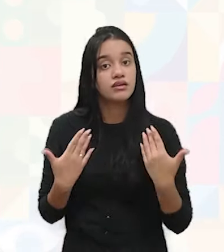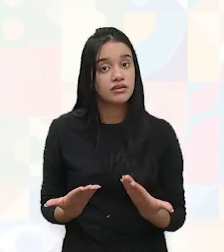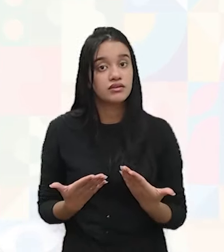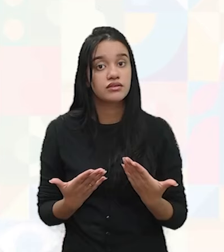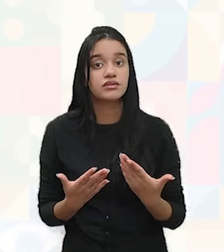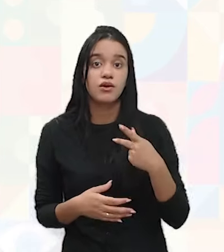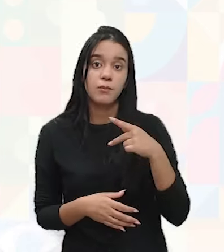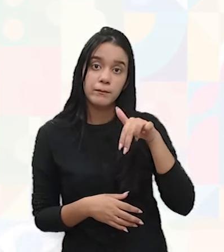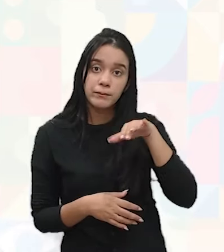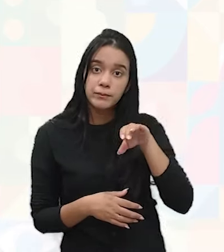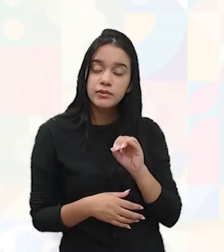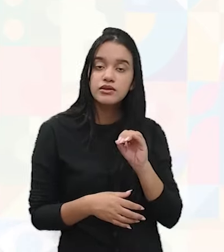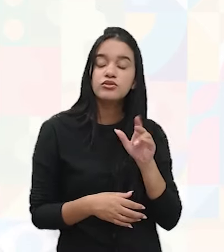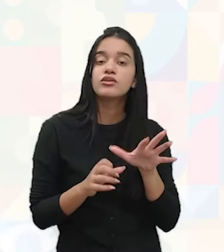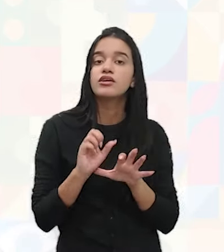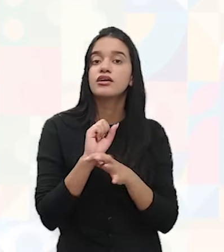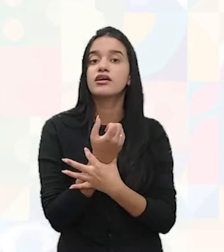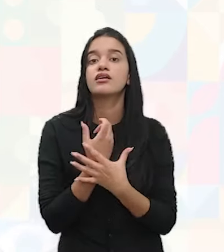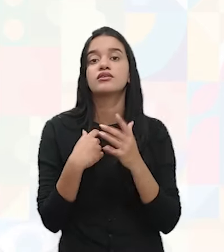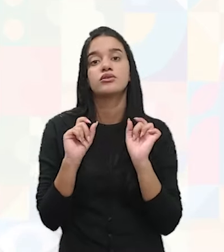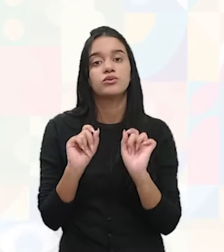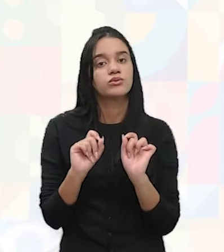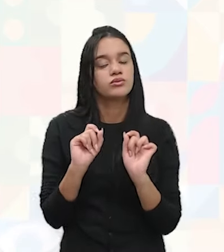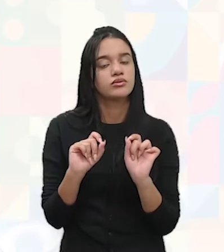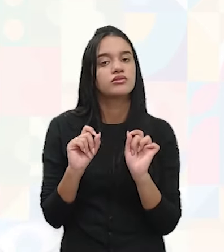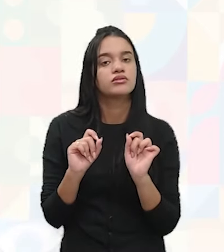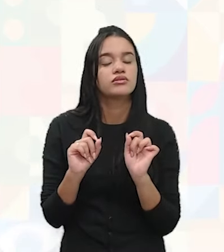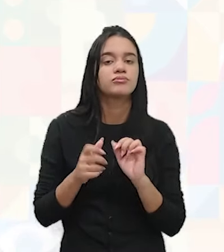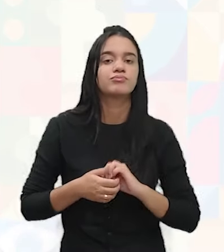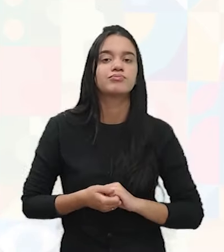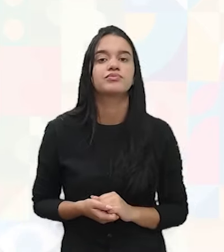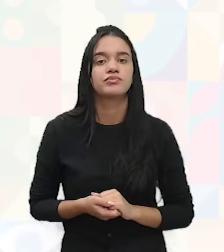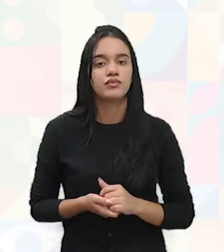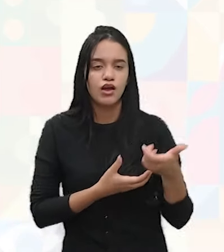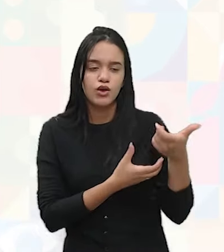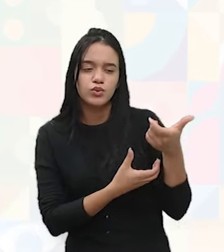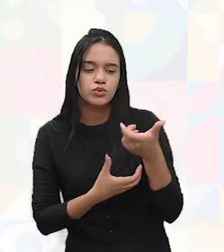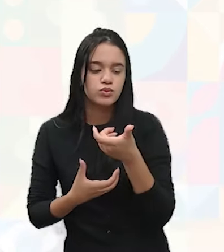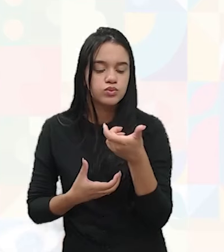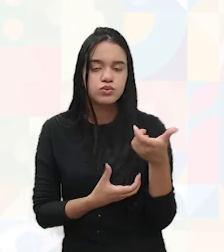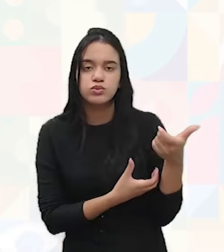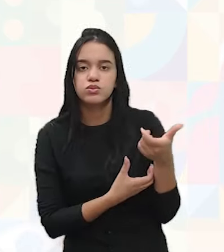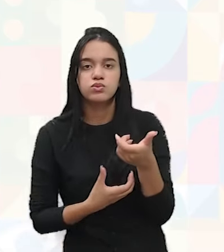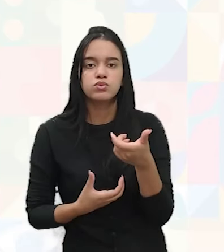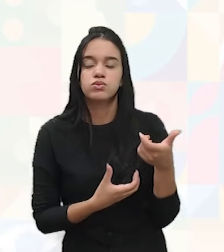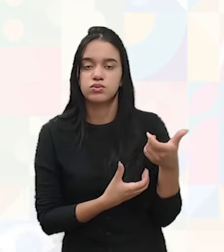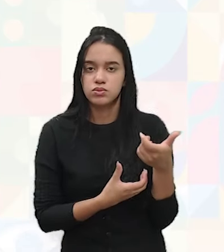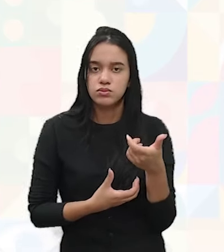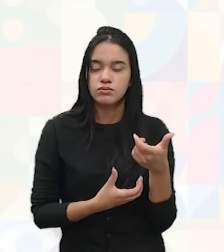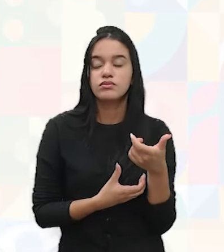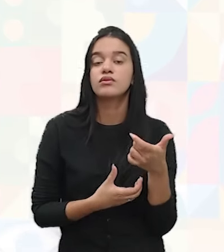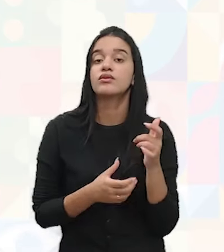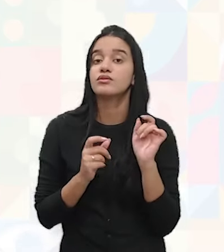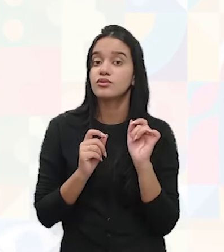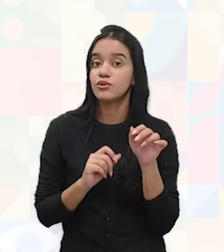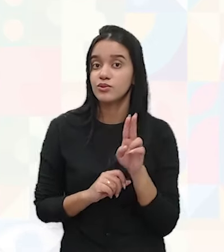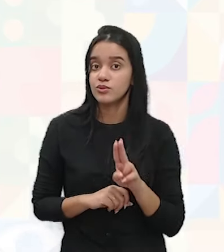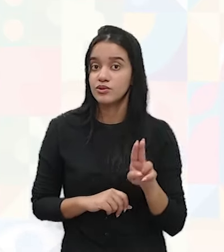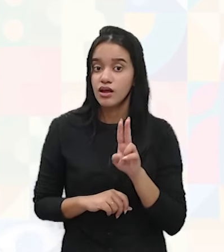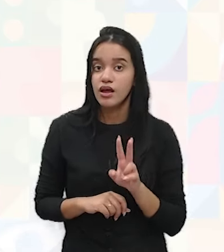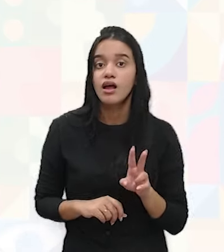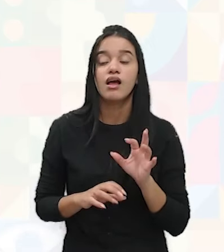pin o lacre vai me garantir né que aquele extintor né aquele extintor portátil ele está